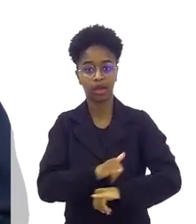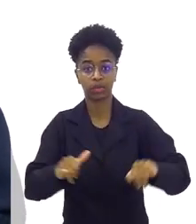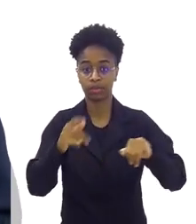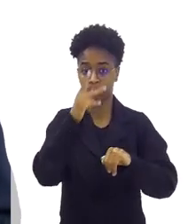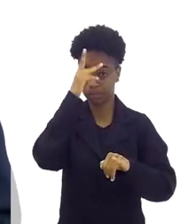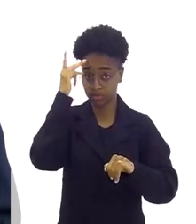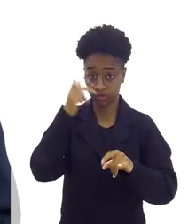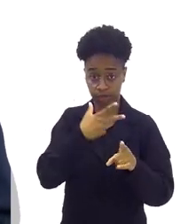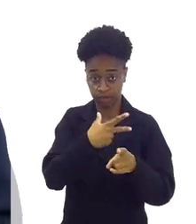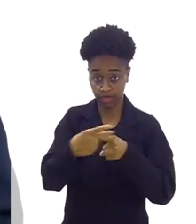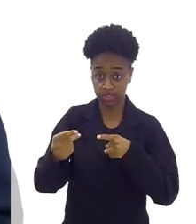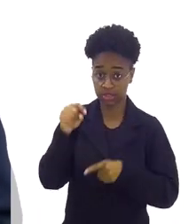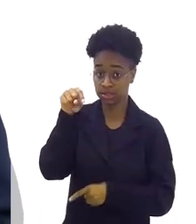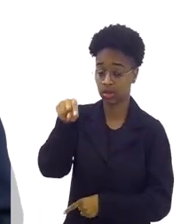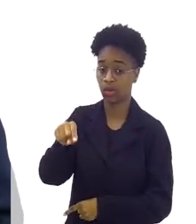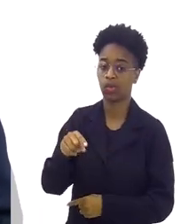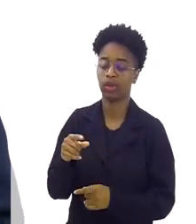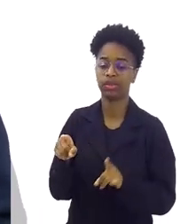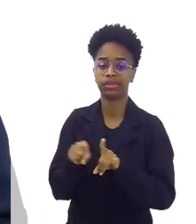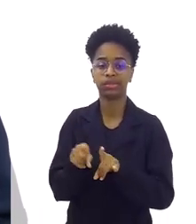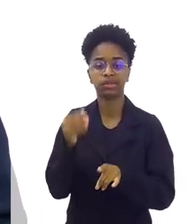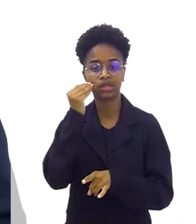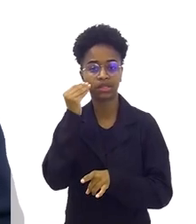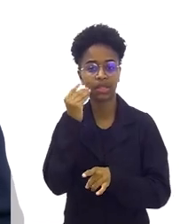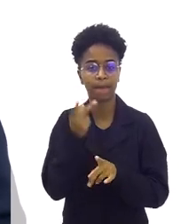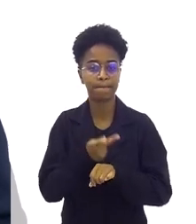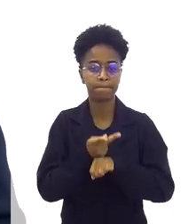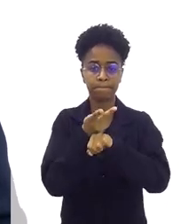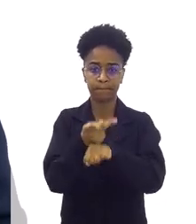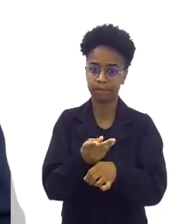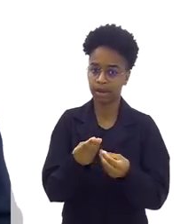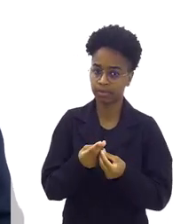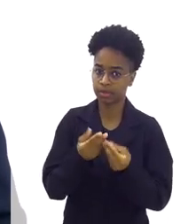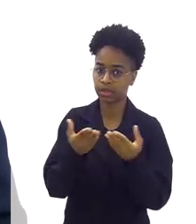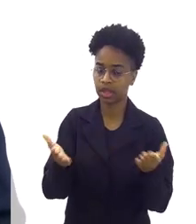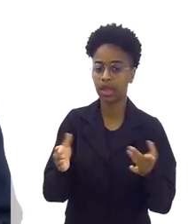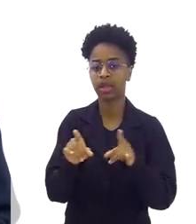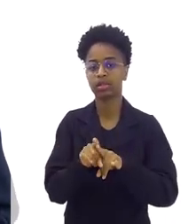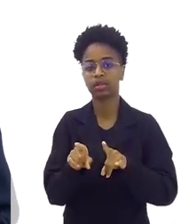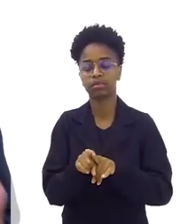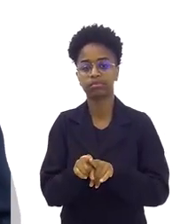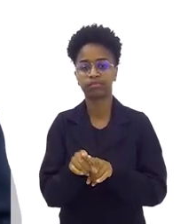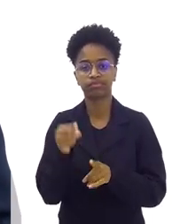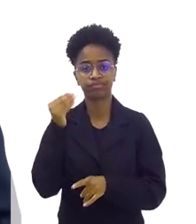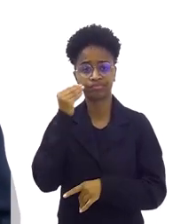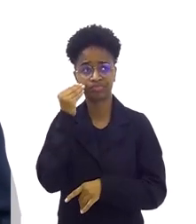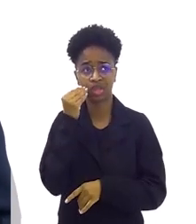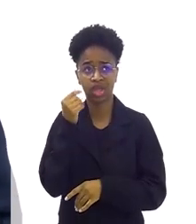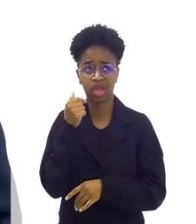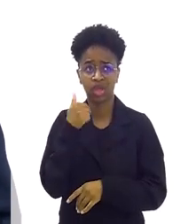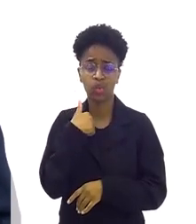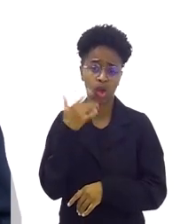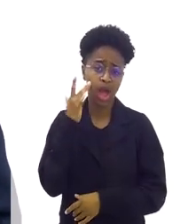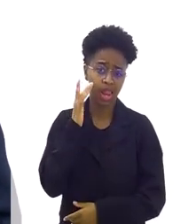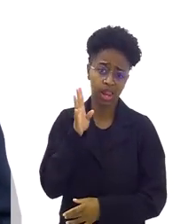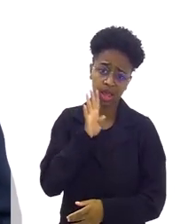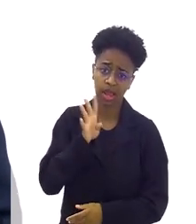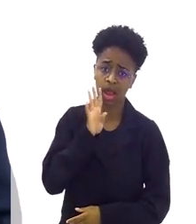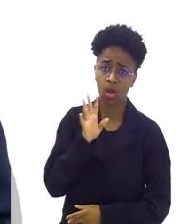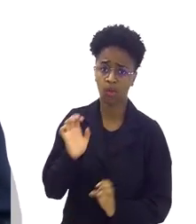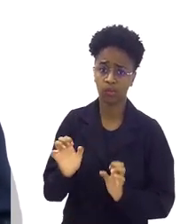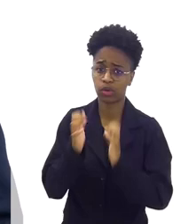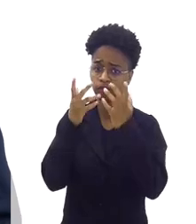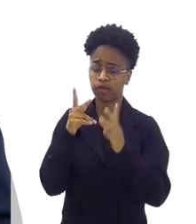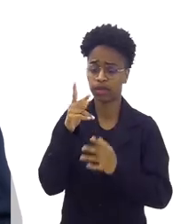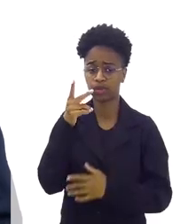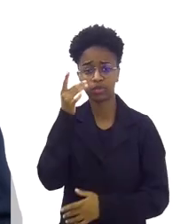o anúncio do vencedor lá, para que a gente possa fazer uma cerimônia de premiação, certo, que a gente possa fazer tudo aquilo que eu acho que é